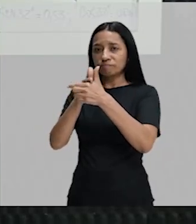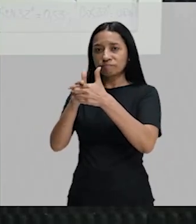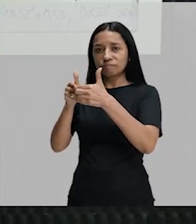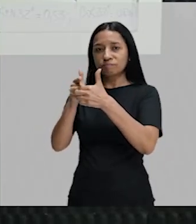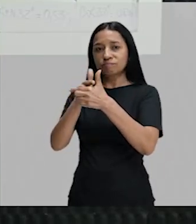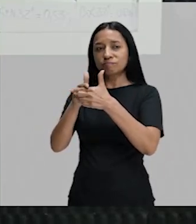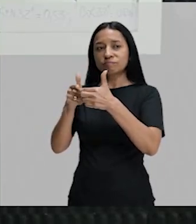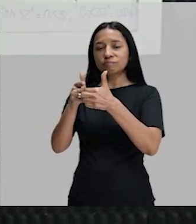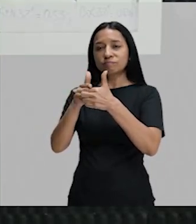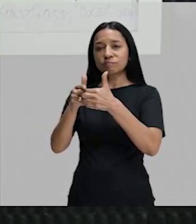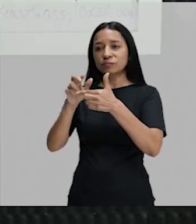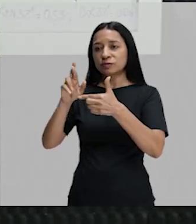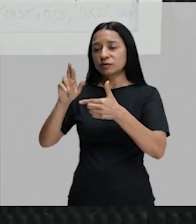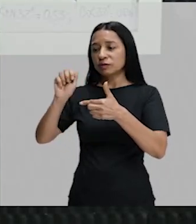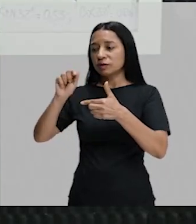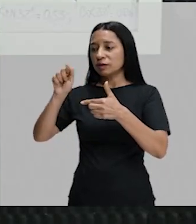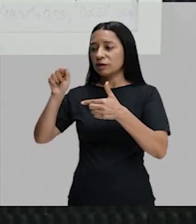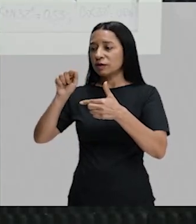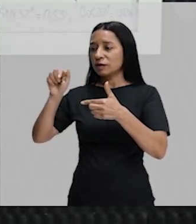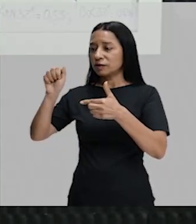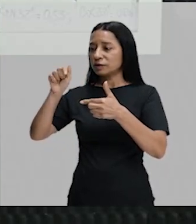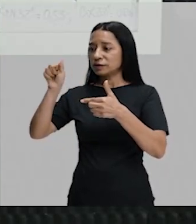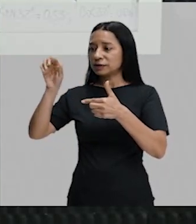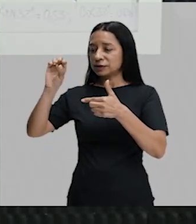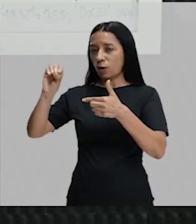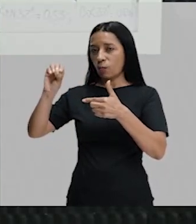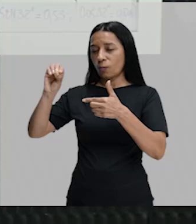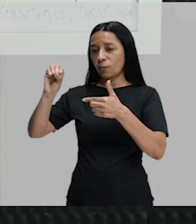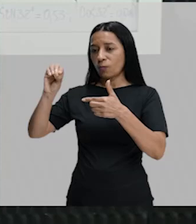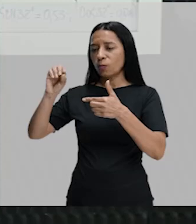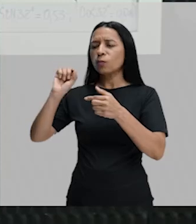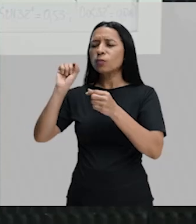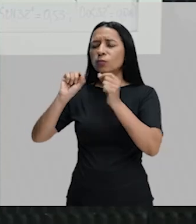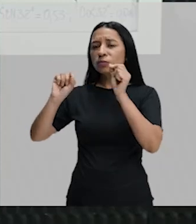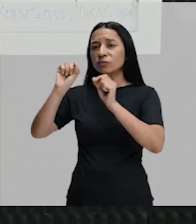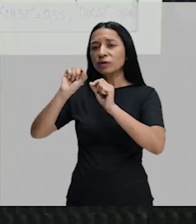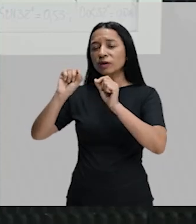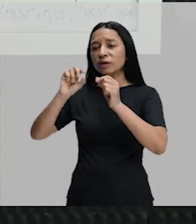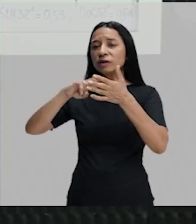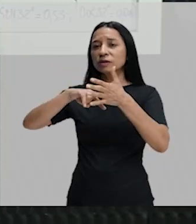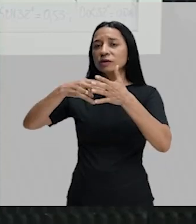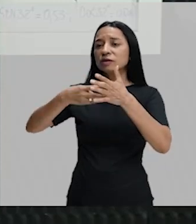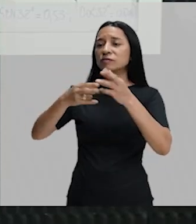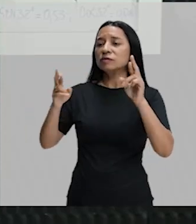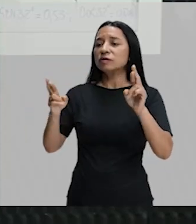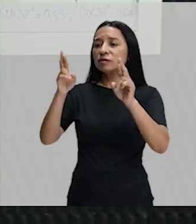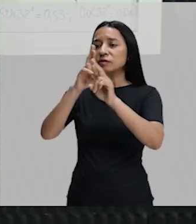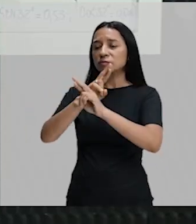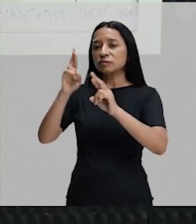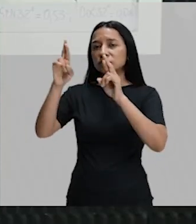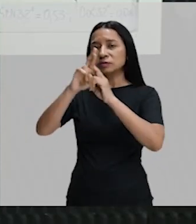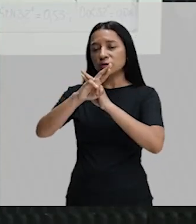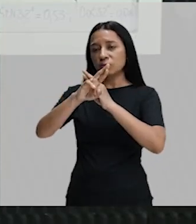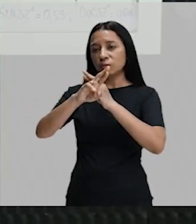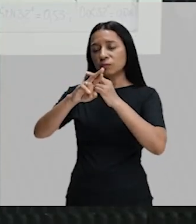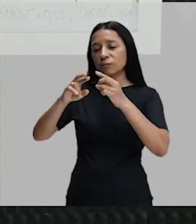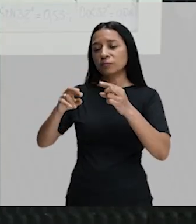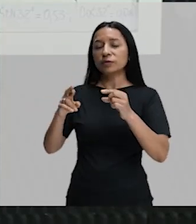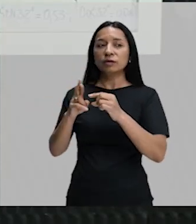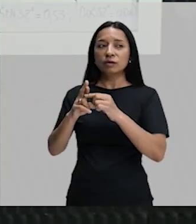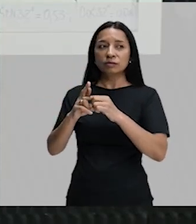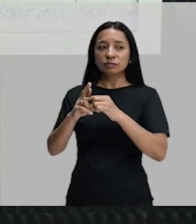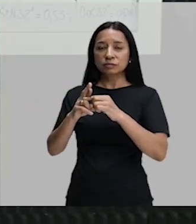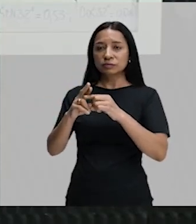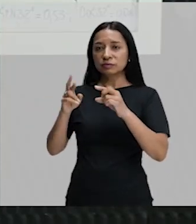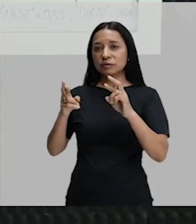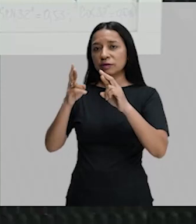Tá? A gente vai ver que essa relação entre o cateto oposto e a hipotenusa vai ser chamada de seno. Essa